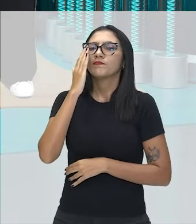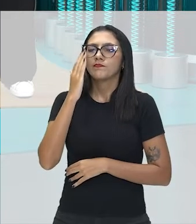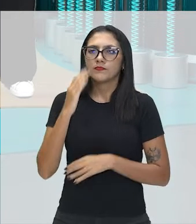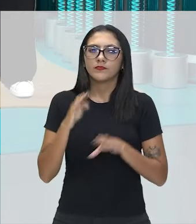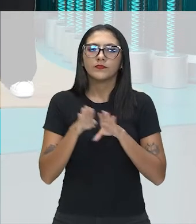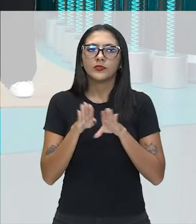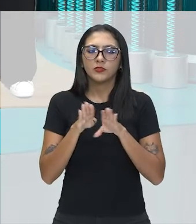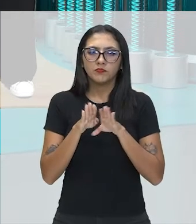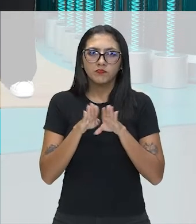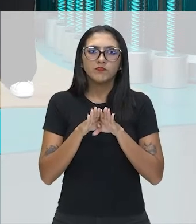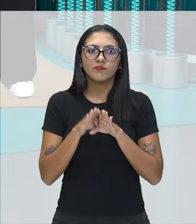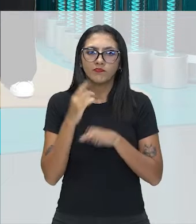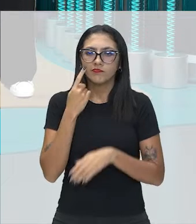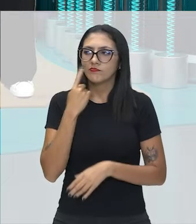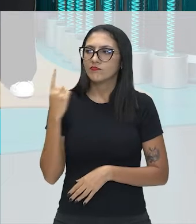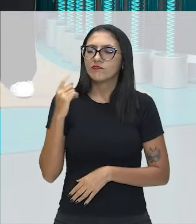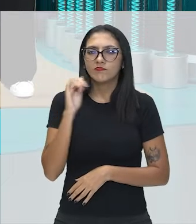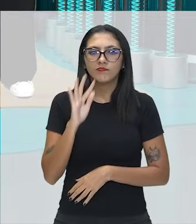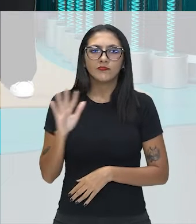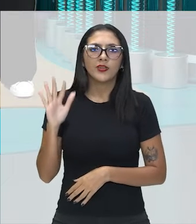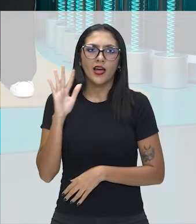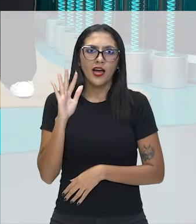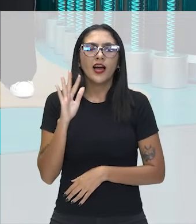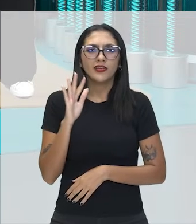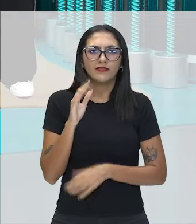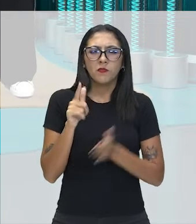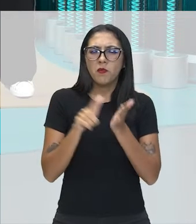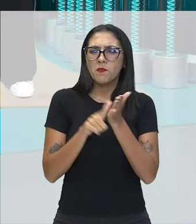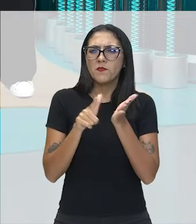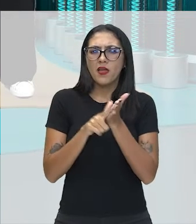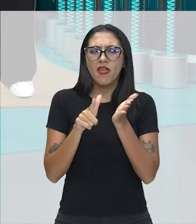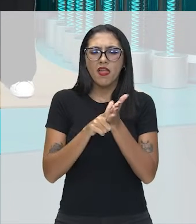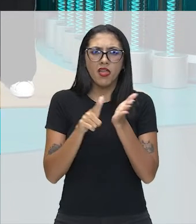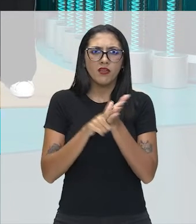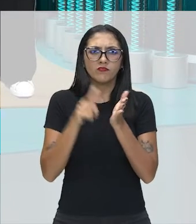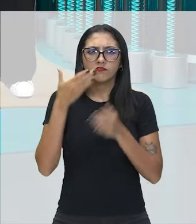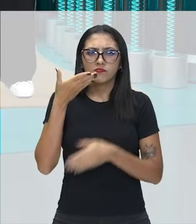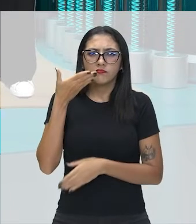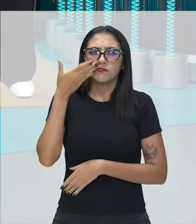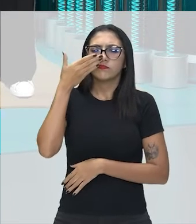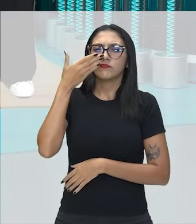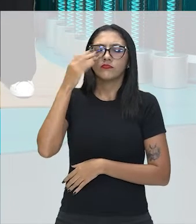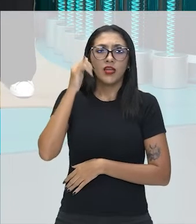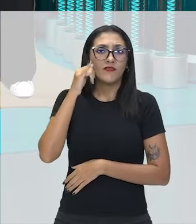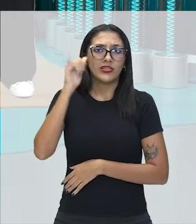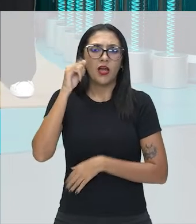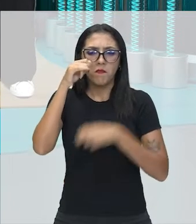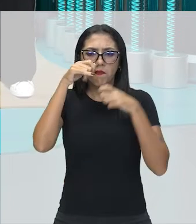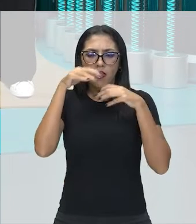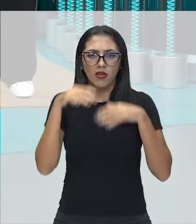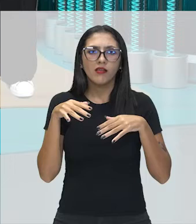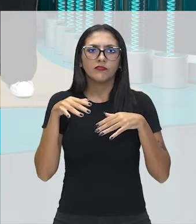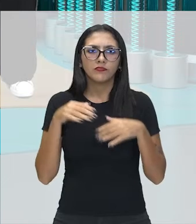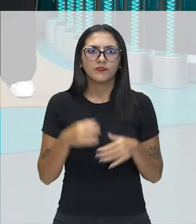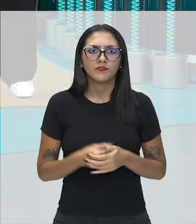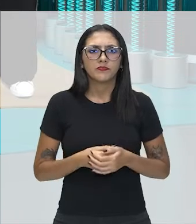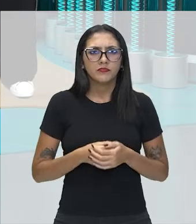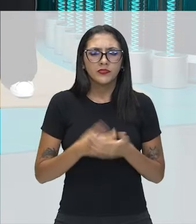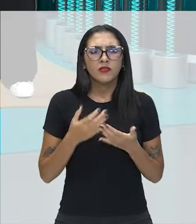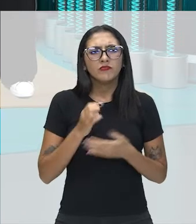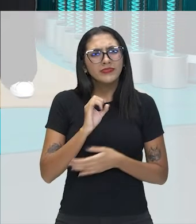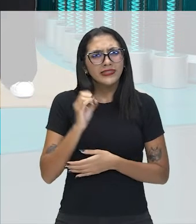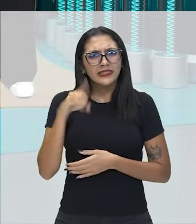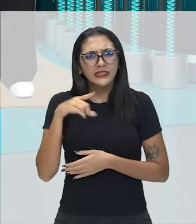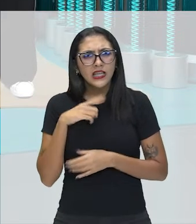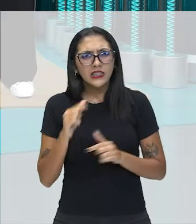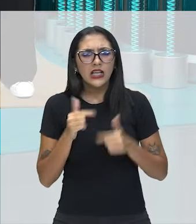está suspendendo o nariz dele, colocando alguma coisa no nariz a fim de estancar esse sangramento. Será que essa atitude que ele está tomando é